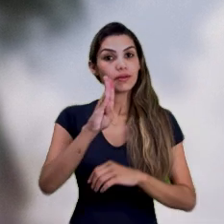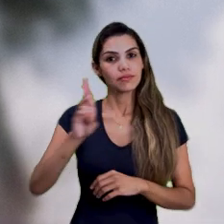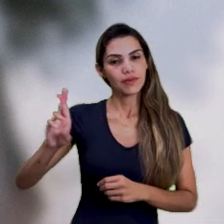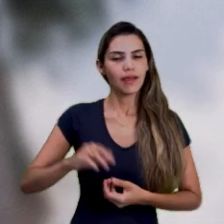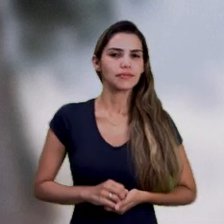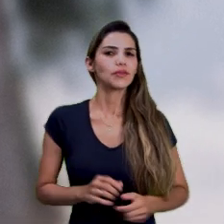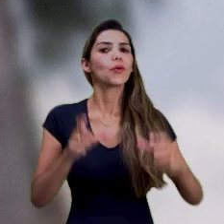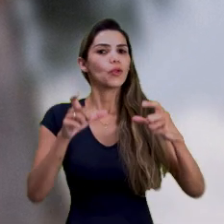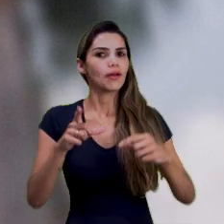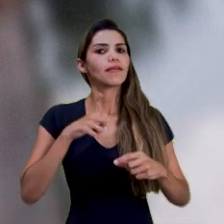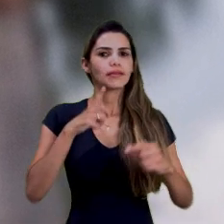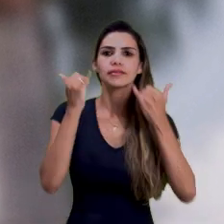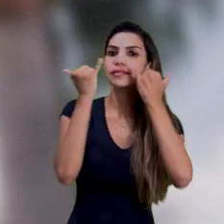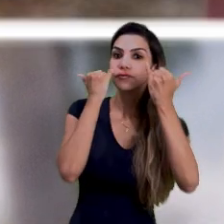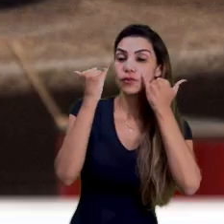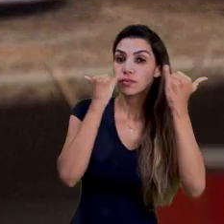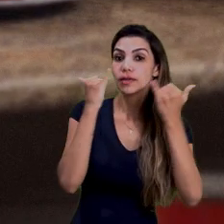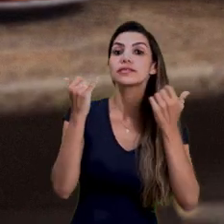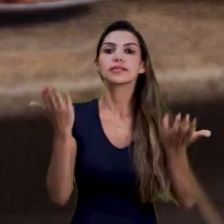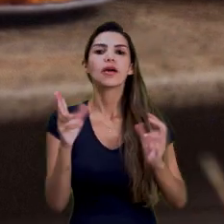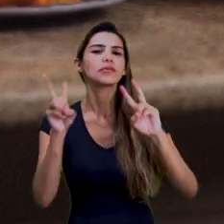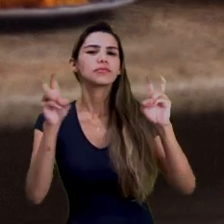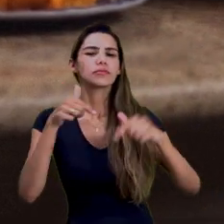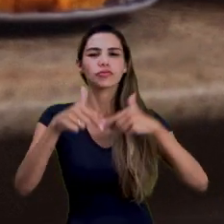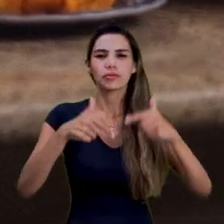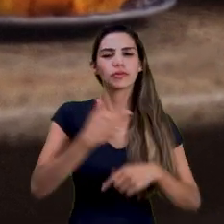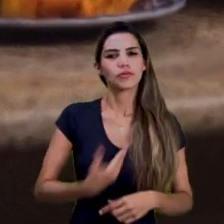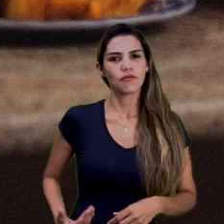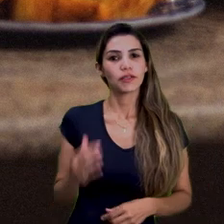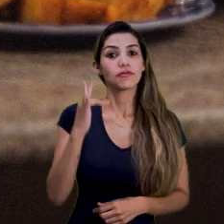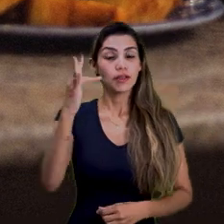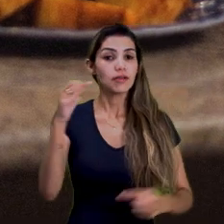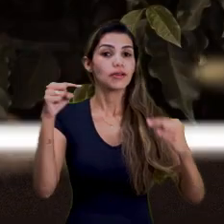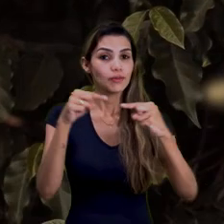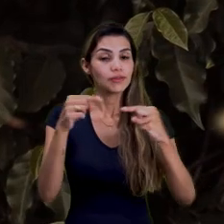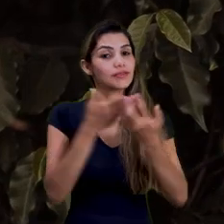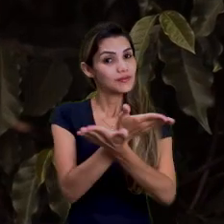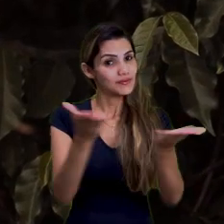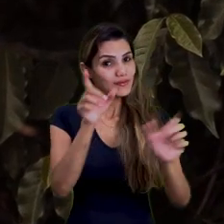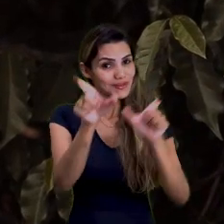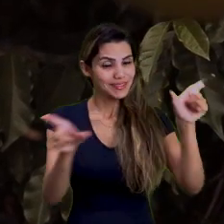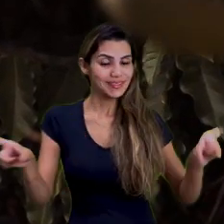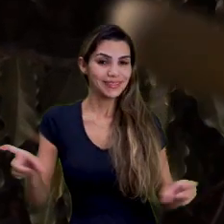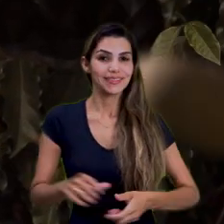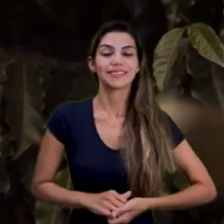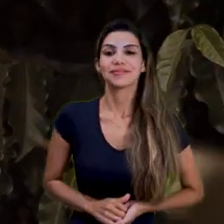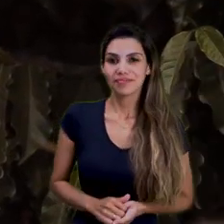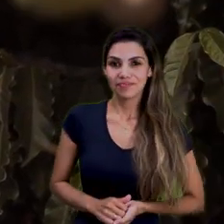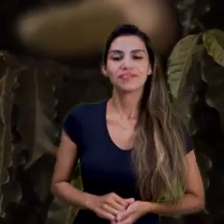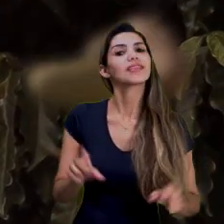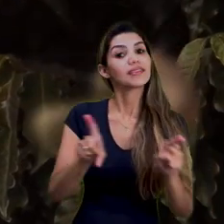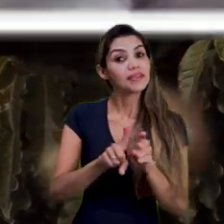Comunica BR. Aqui você encontra informações sobre as ações do governo federal que dizem respeito a você.